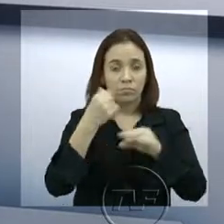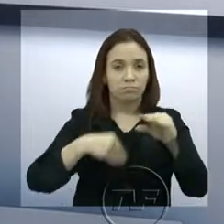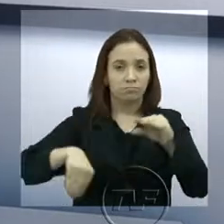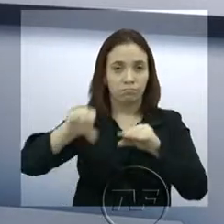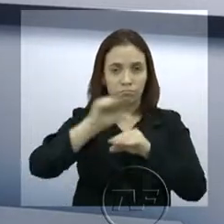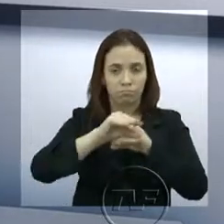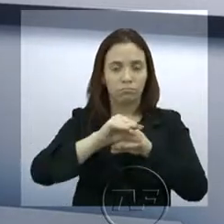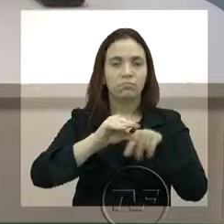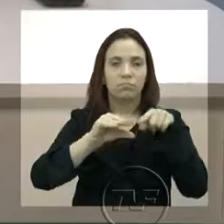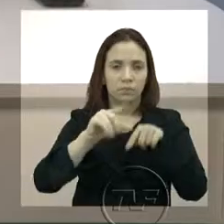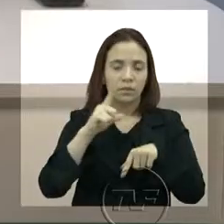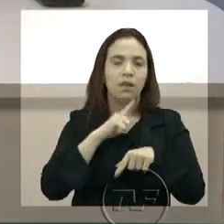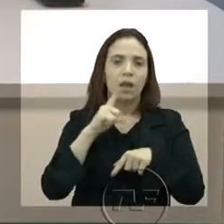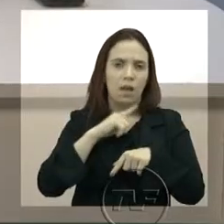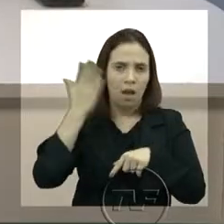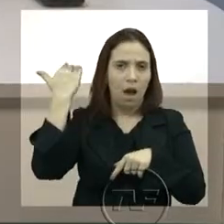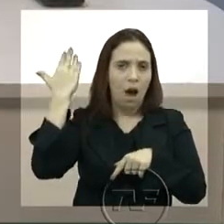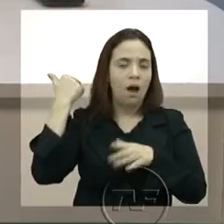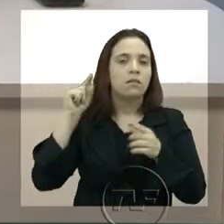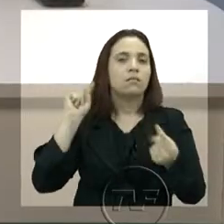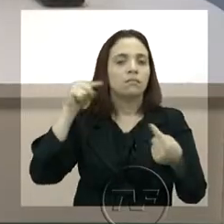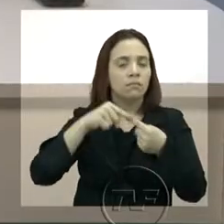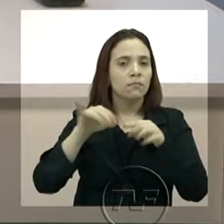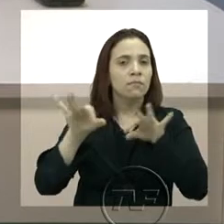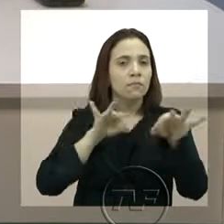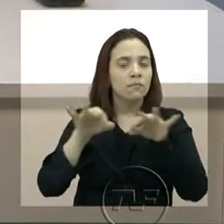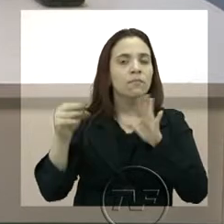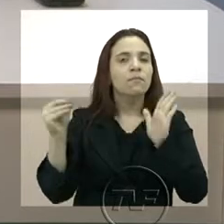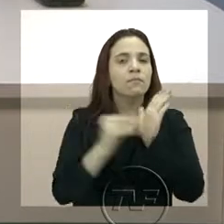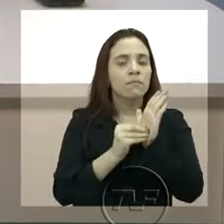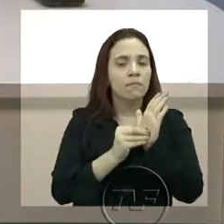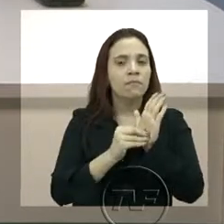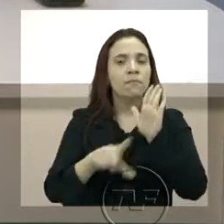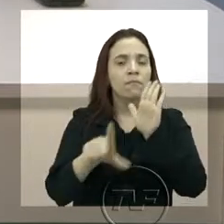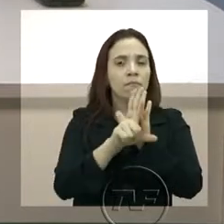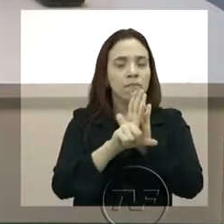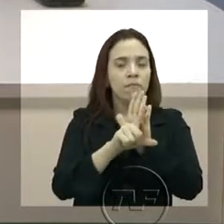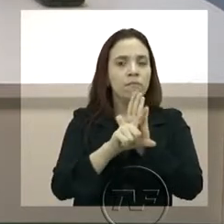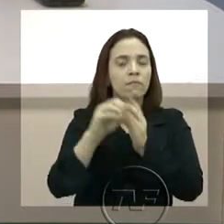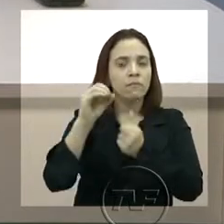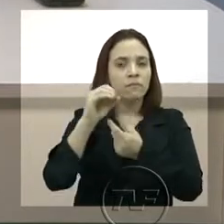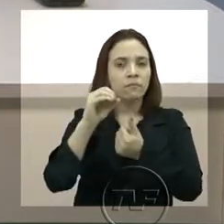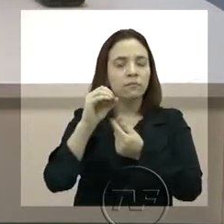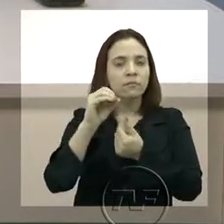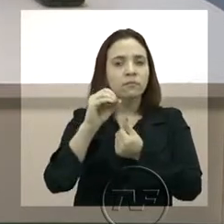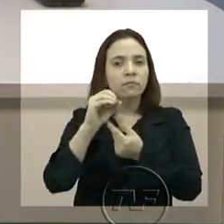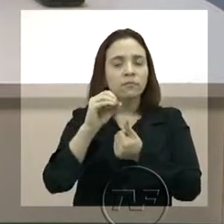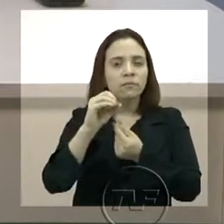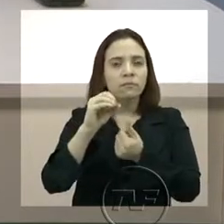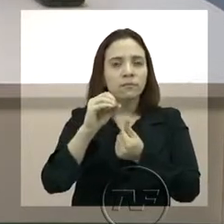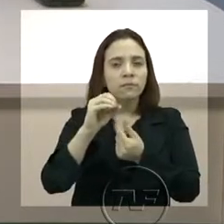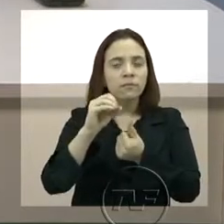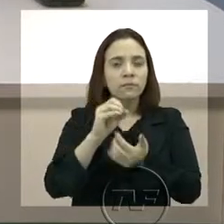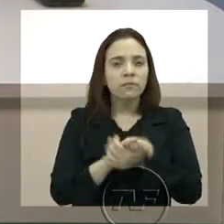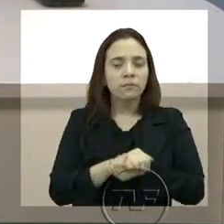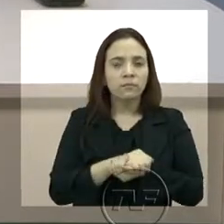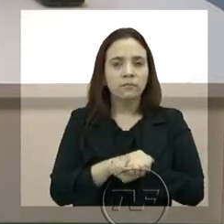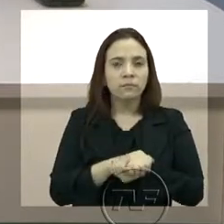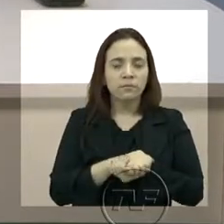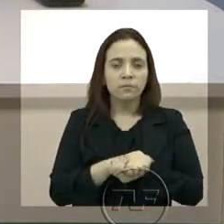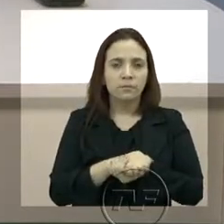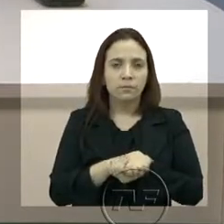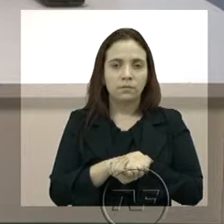está previsto, né? Ele está previsto ele tá na Lei de Diretrizes Orçamentárias.